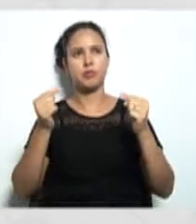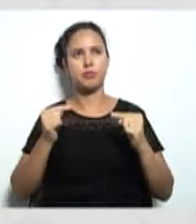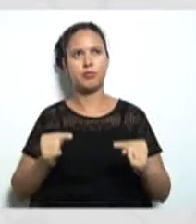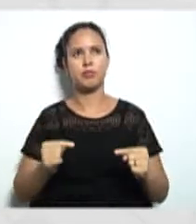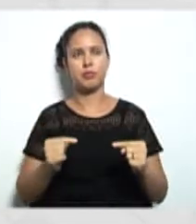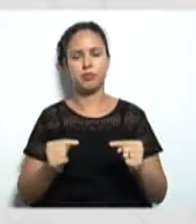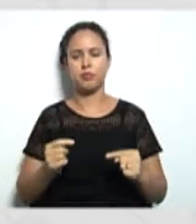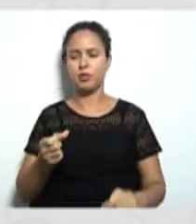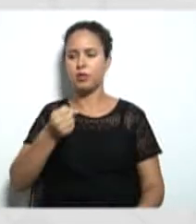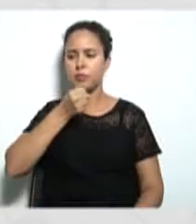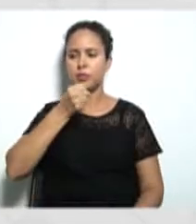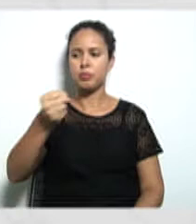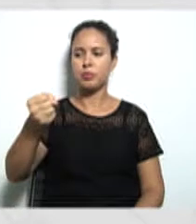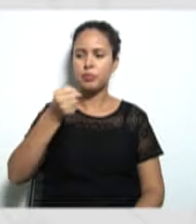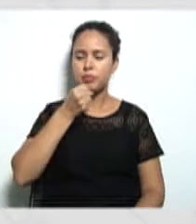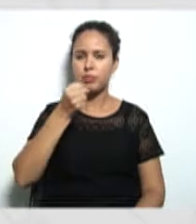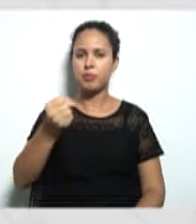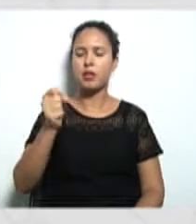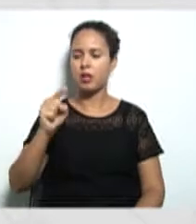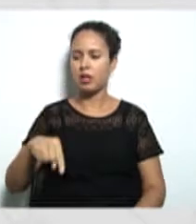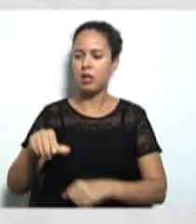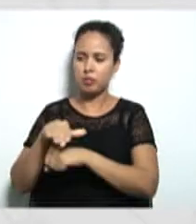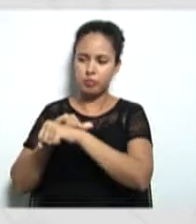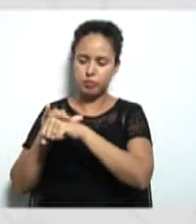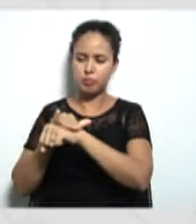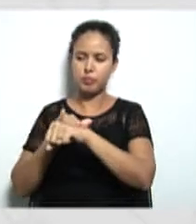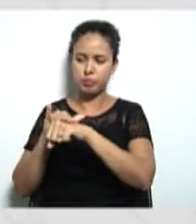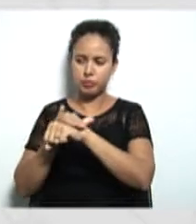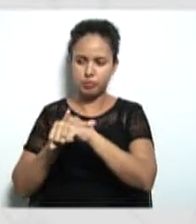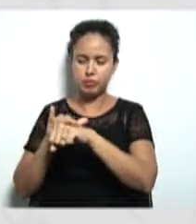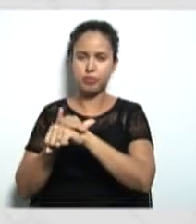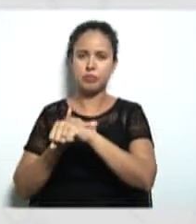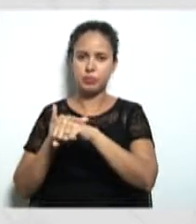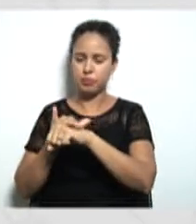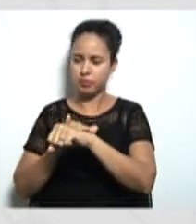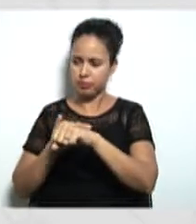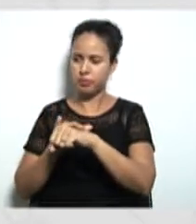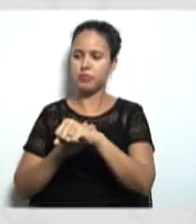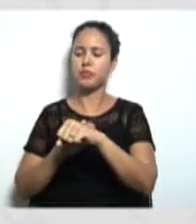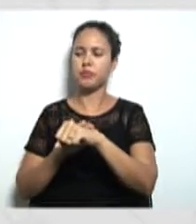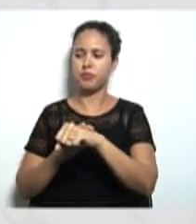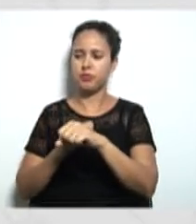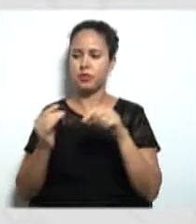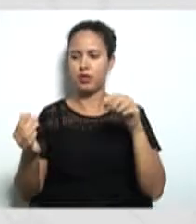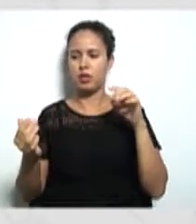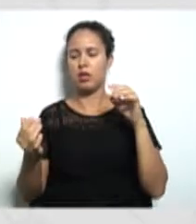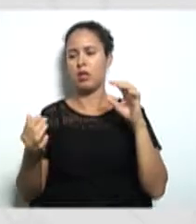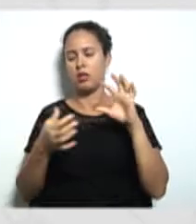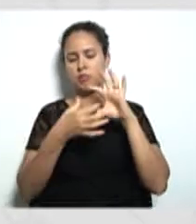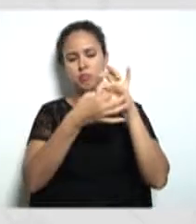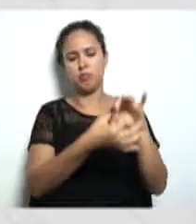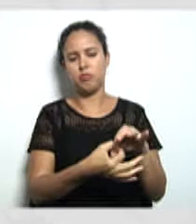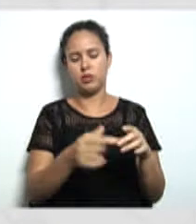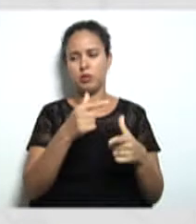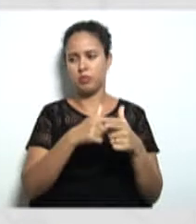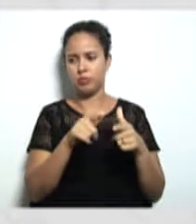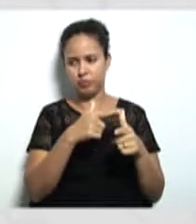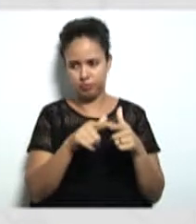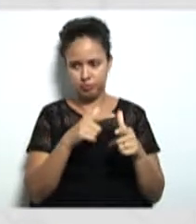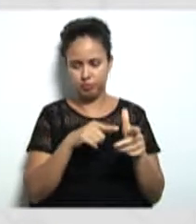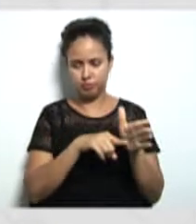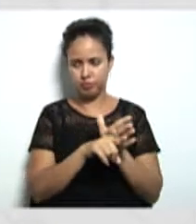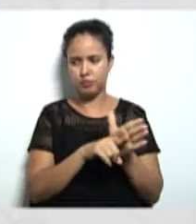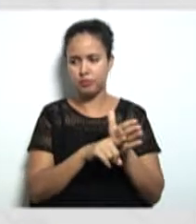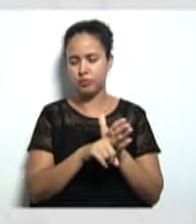uma conversação com roteiro prévio de perguntas também relacionadas ao problema de pesquisa, porque se não for